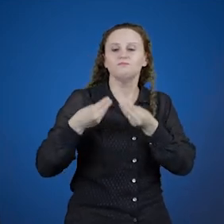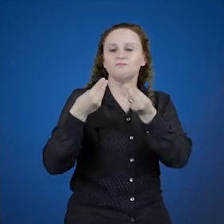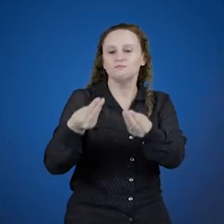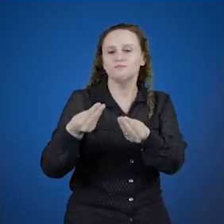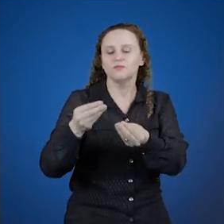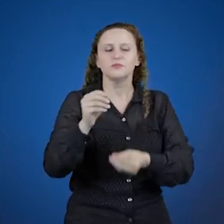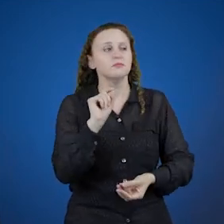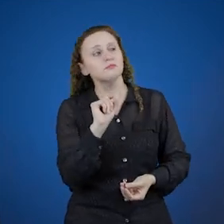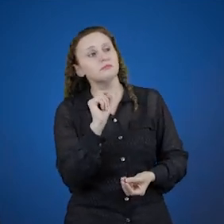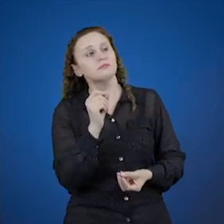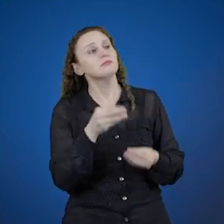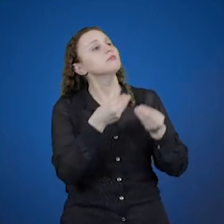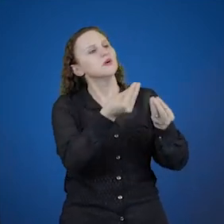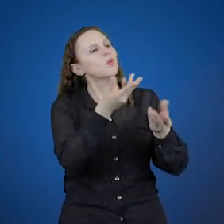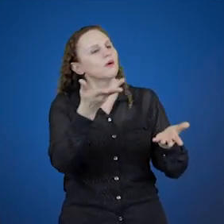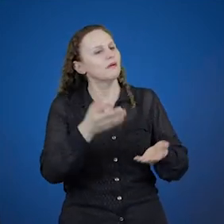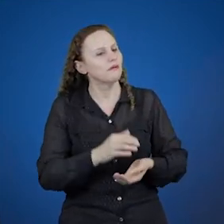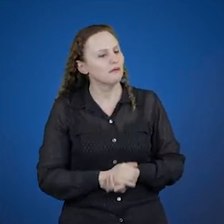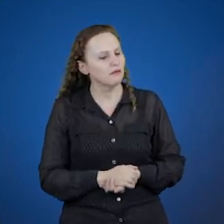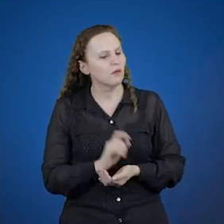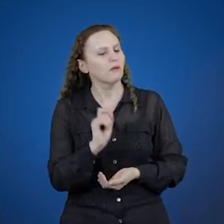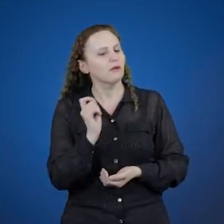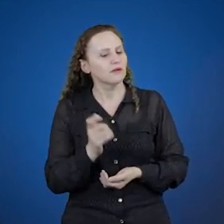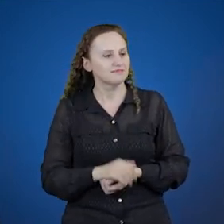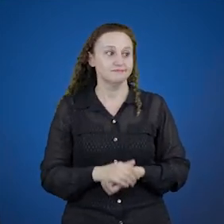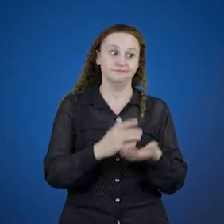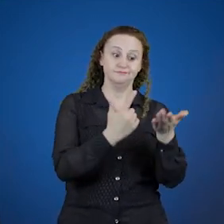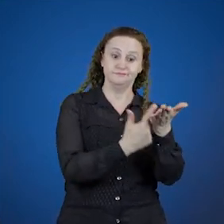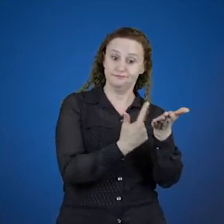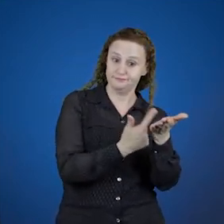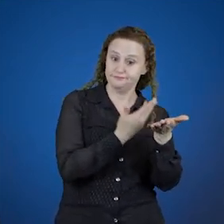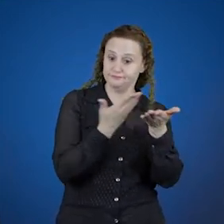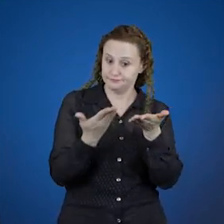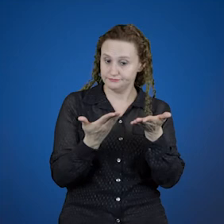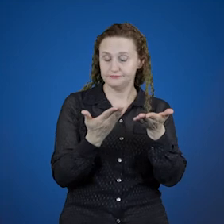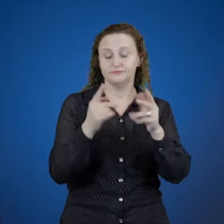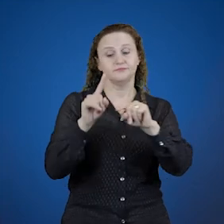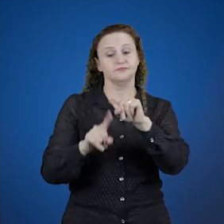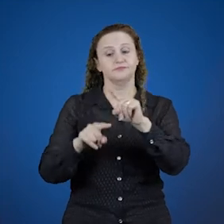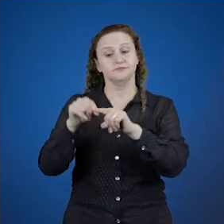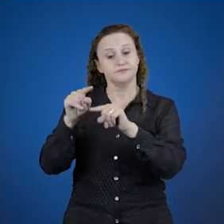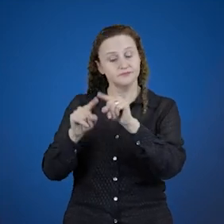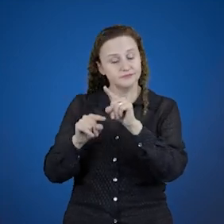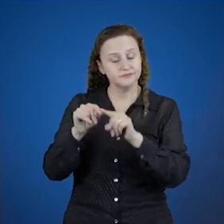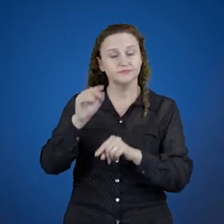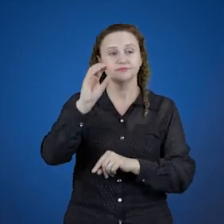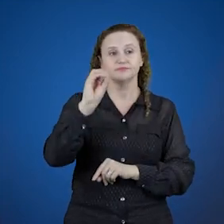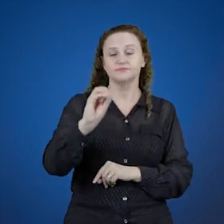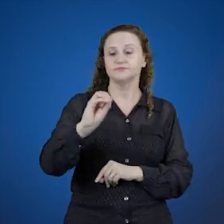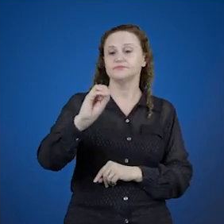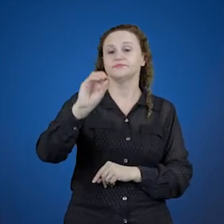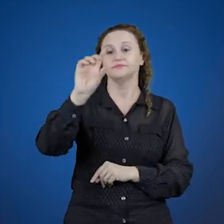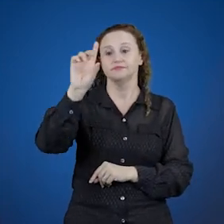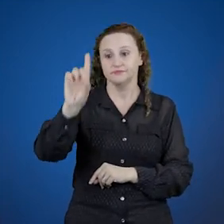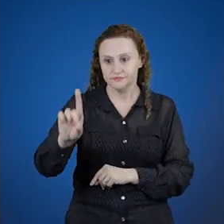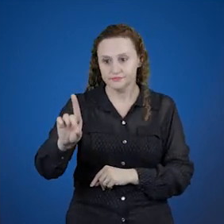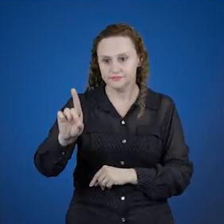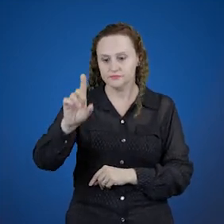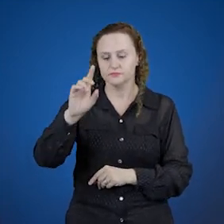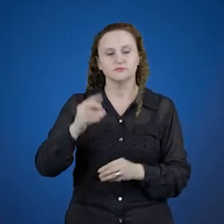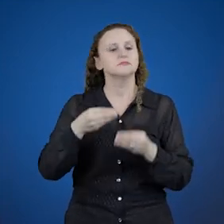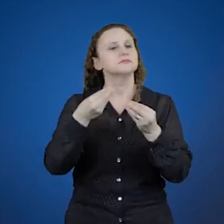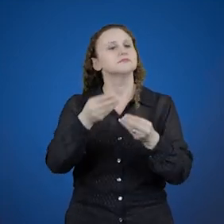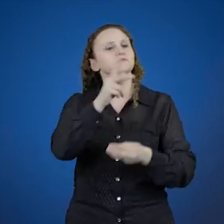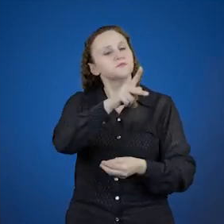entregou que entrega entrega alguma coisa entregou o que o livro objeto direto para quem